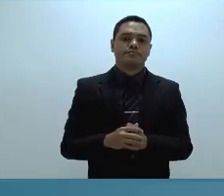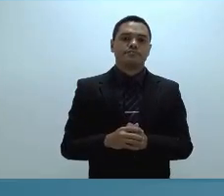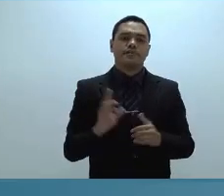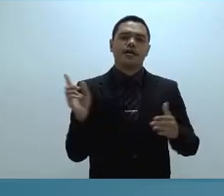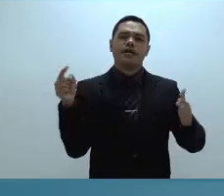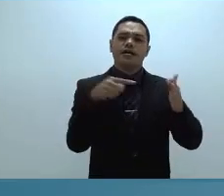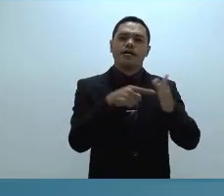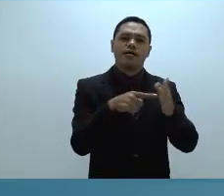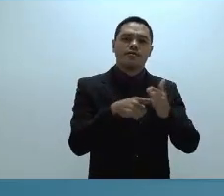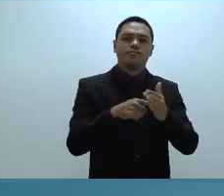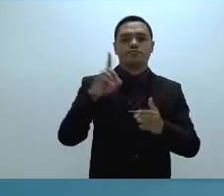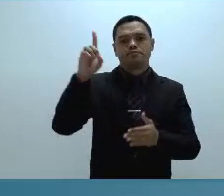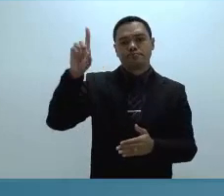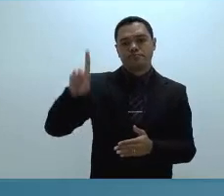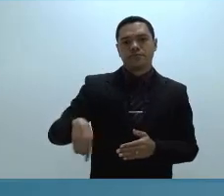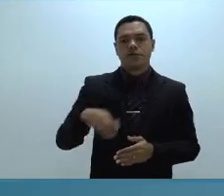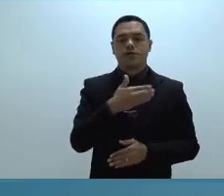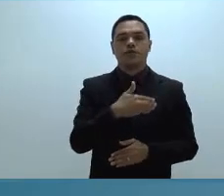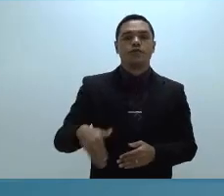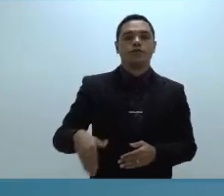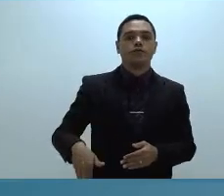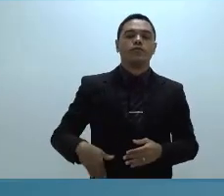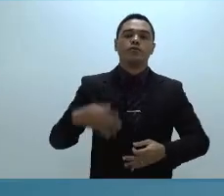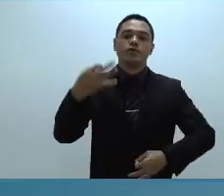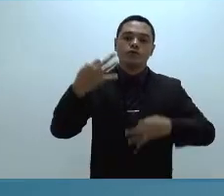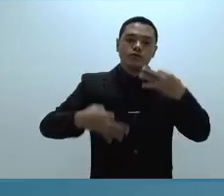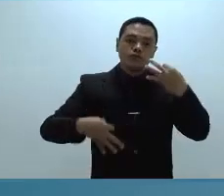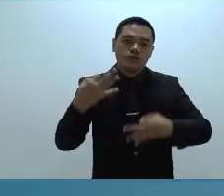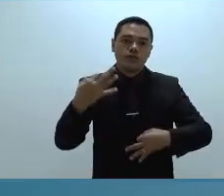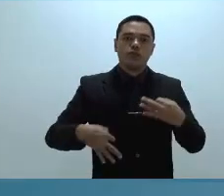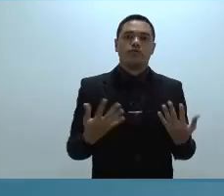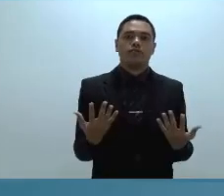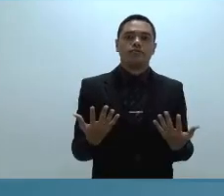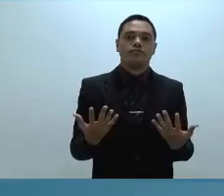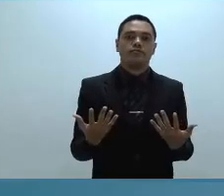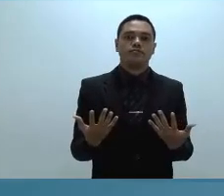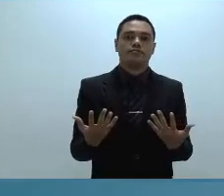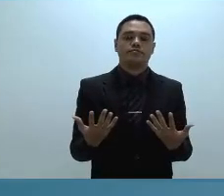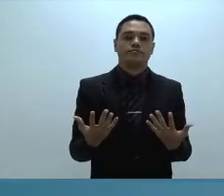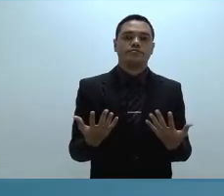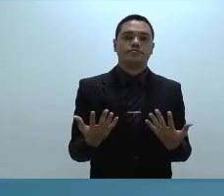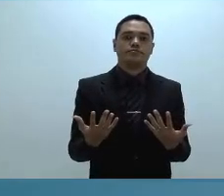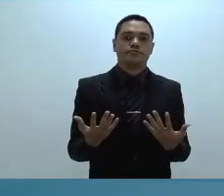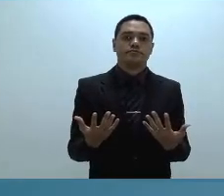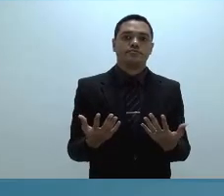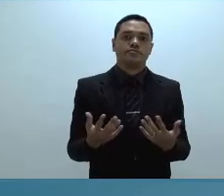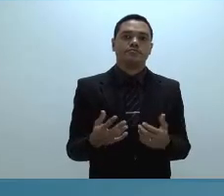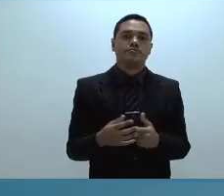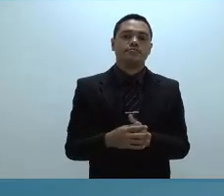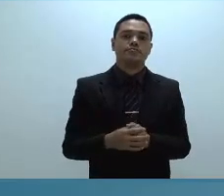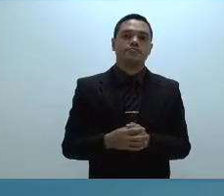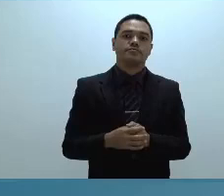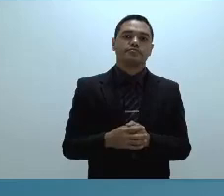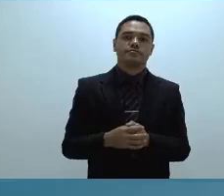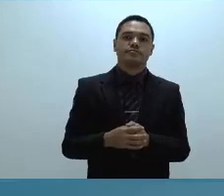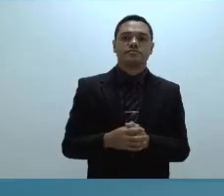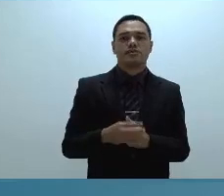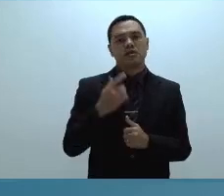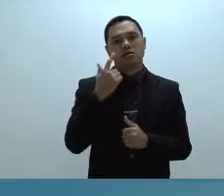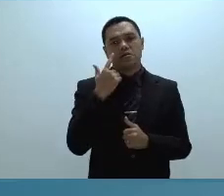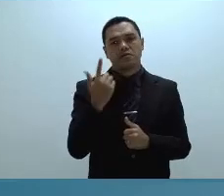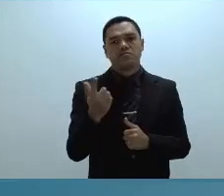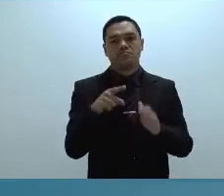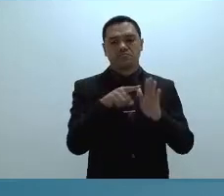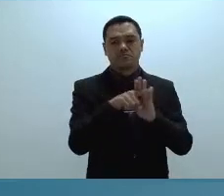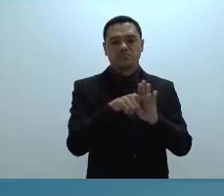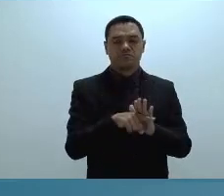direito público para julgamento de feitos semelhantes ao dos presentes autos, consoante se verifica nos arestos